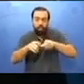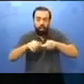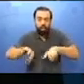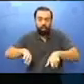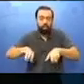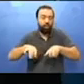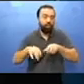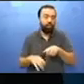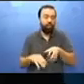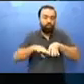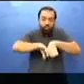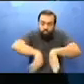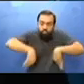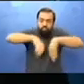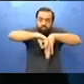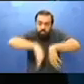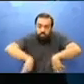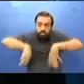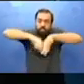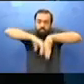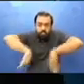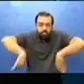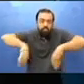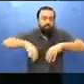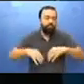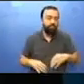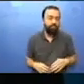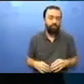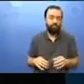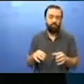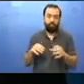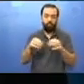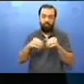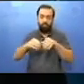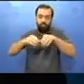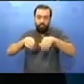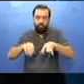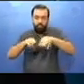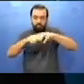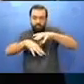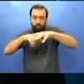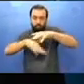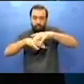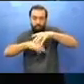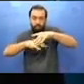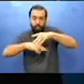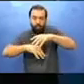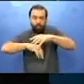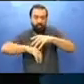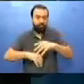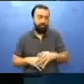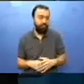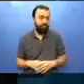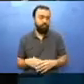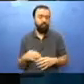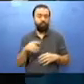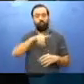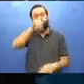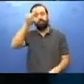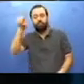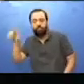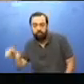nasceu, cava a areia com as suas nadadeiras, coloca os ovinhos lá dentro e novamente o